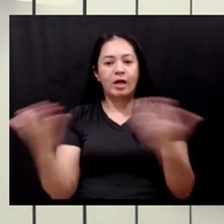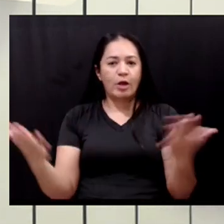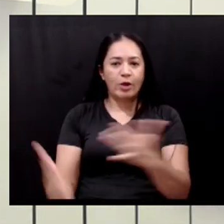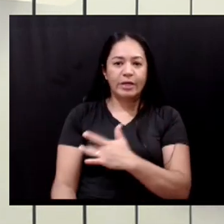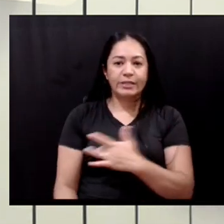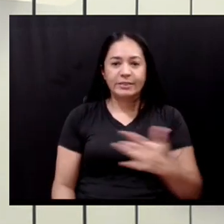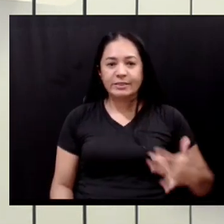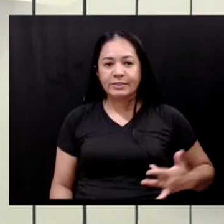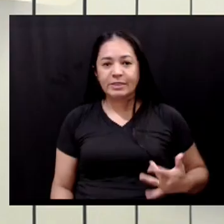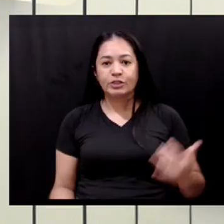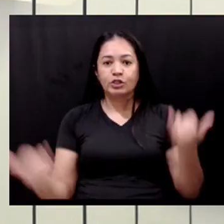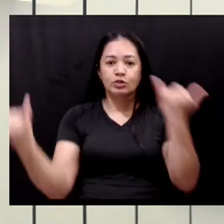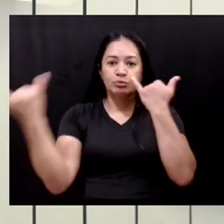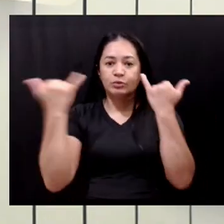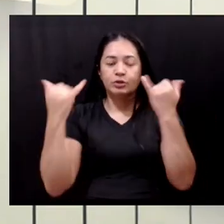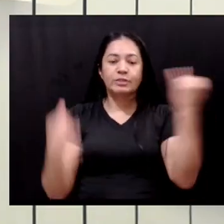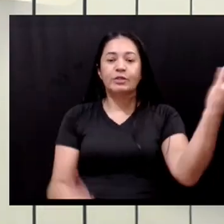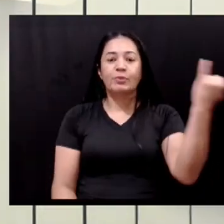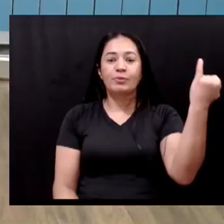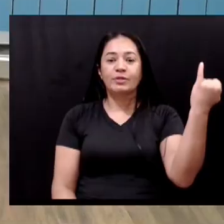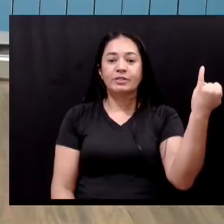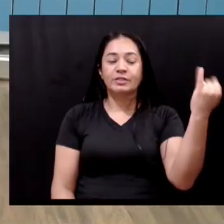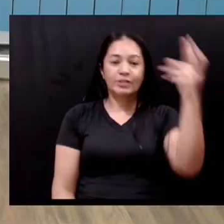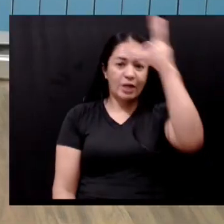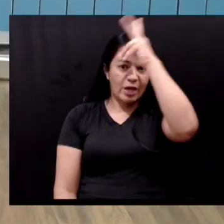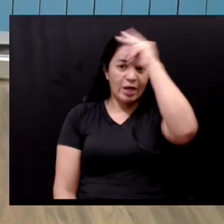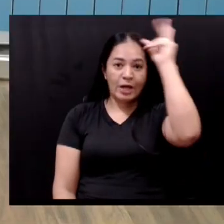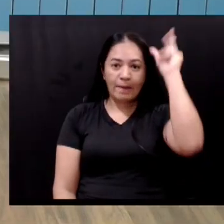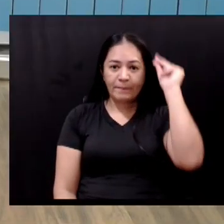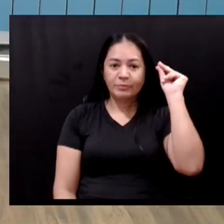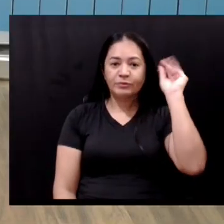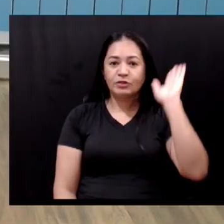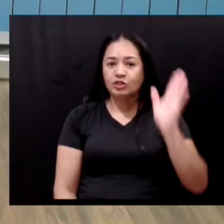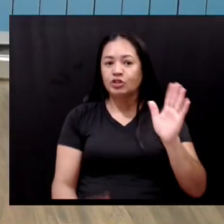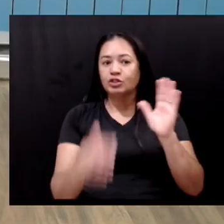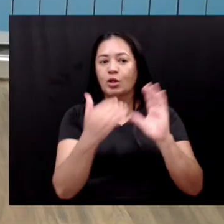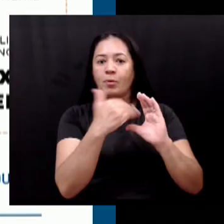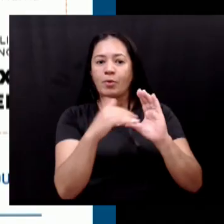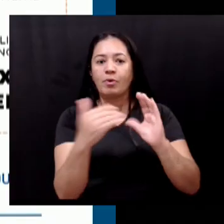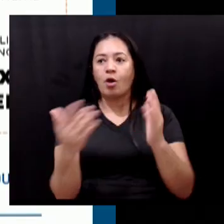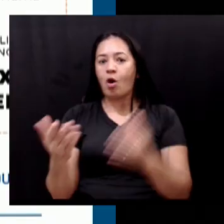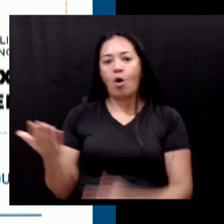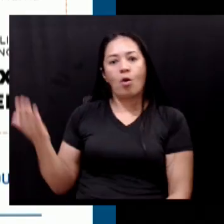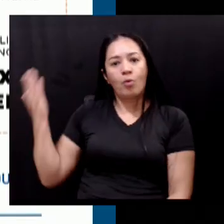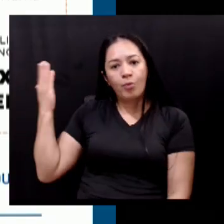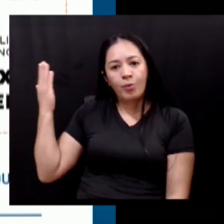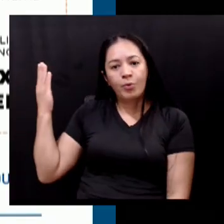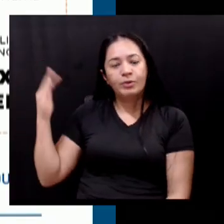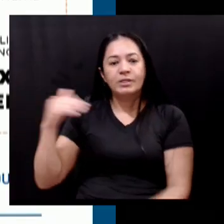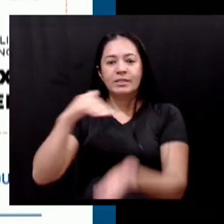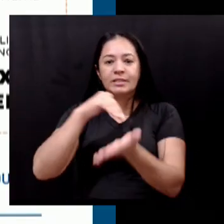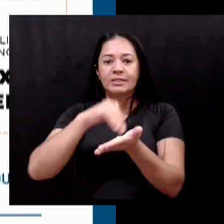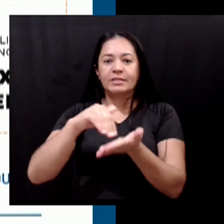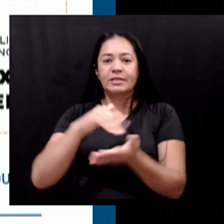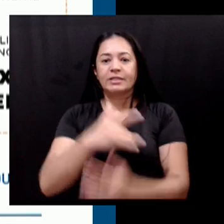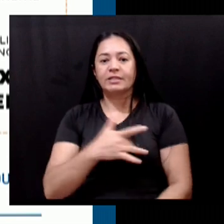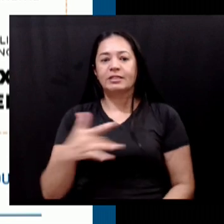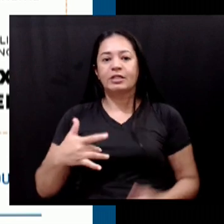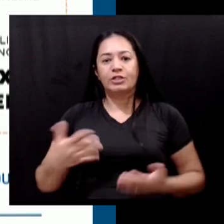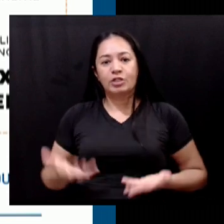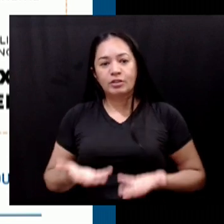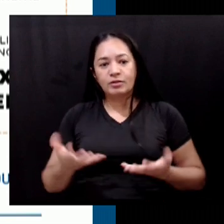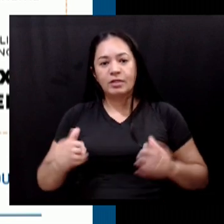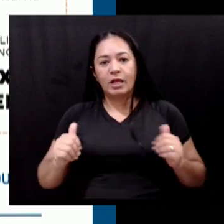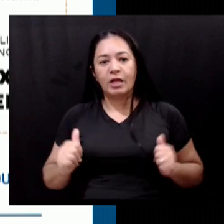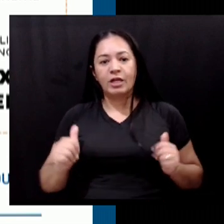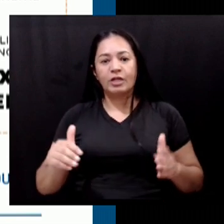que a Prefeitura de Campinas acabou de enviar. Olha só, Secretaria de Saúde reforçando as ações de combate ao